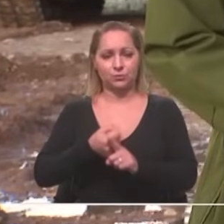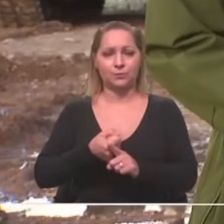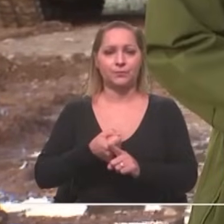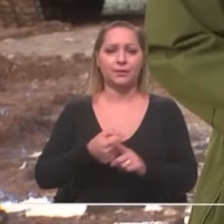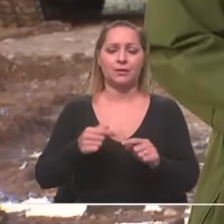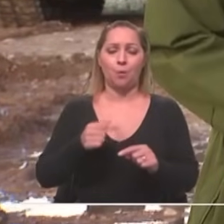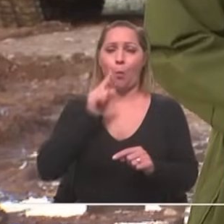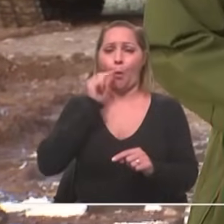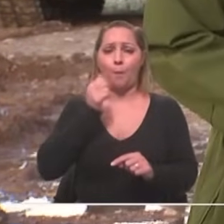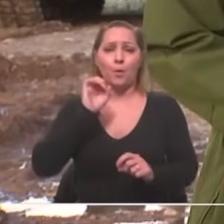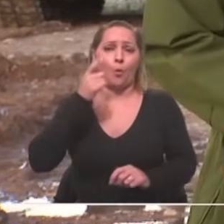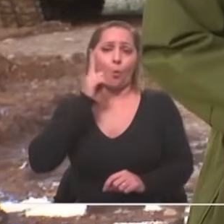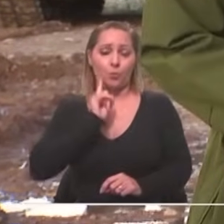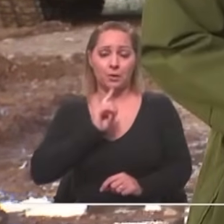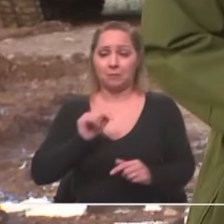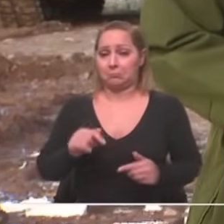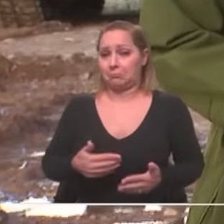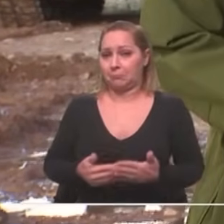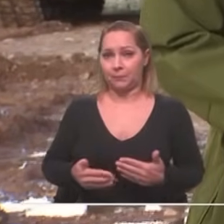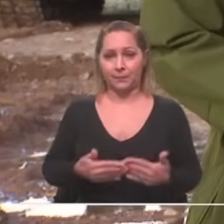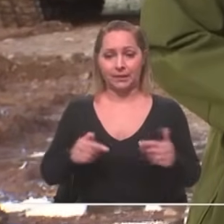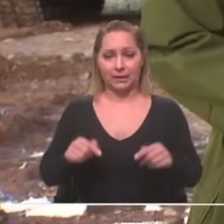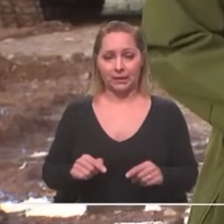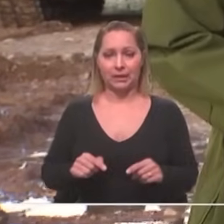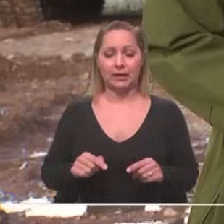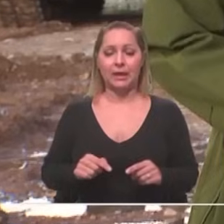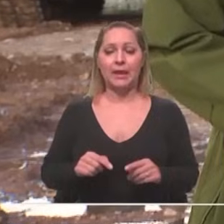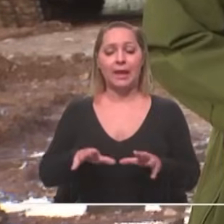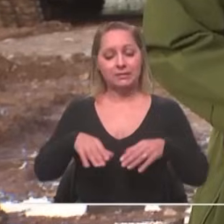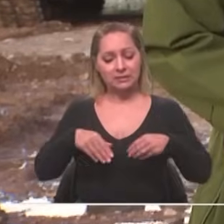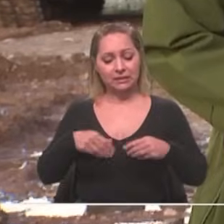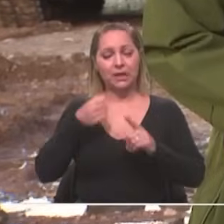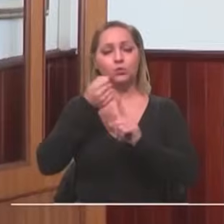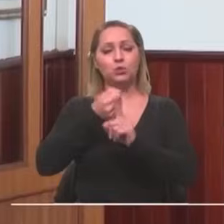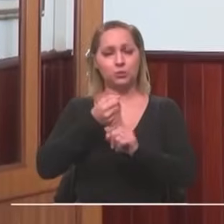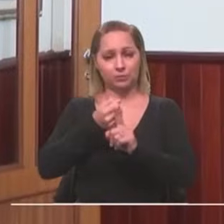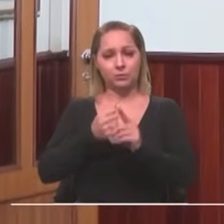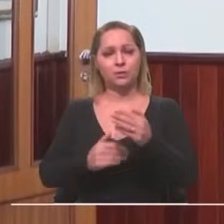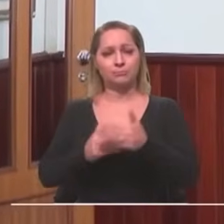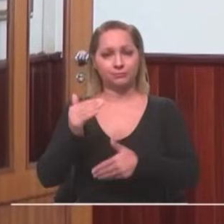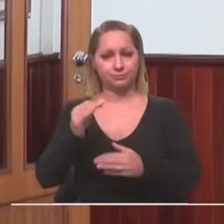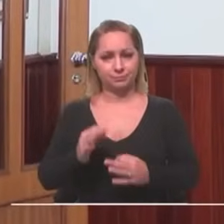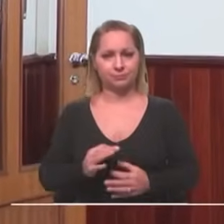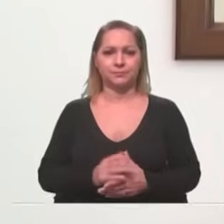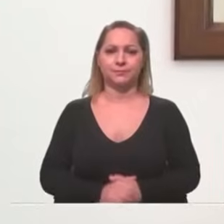homem ou mulher, o que interessa é nós encararmos esses desafios e ultrapassarmos.